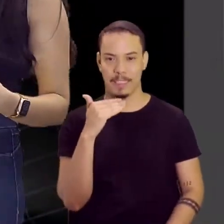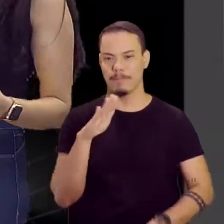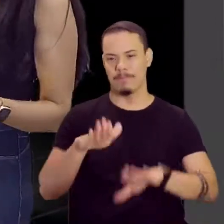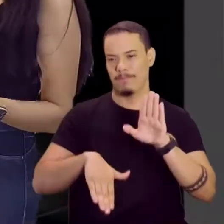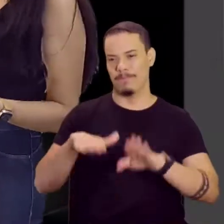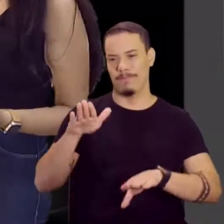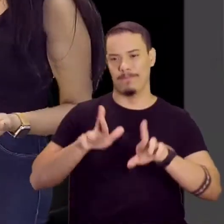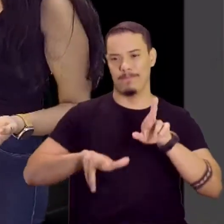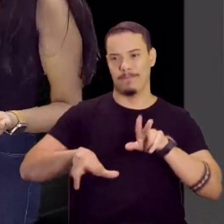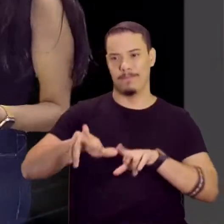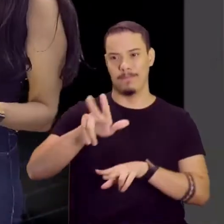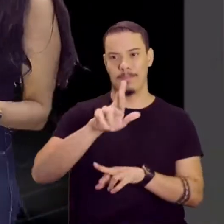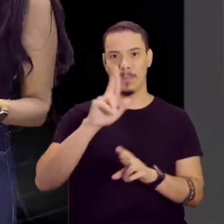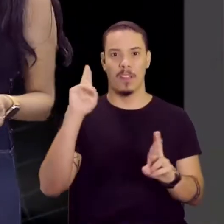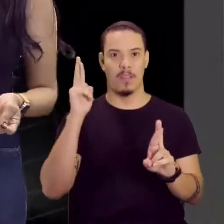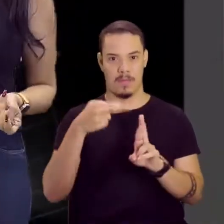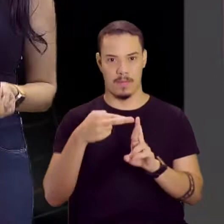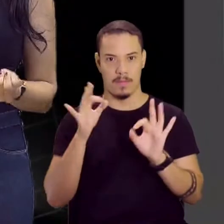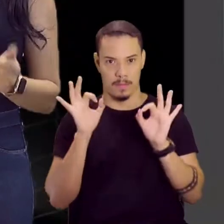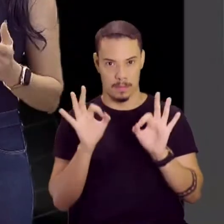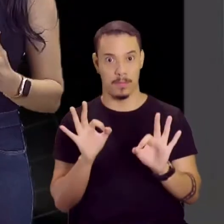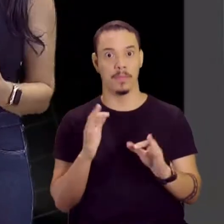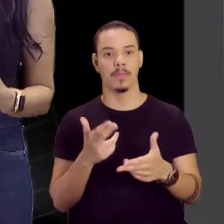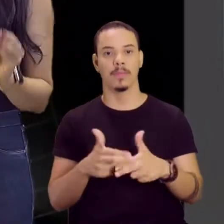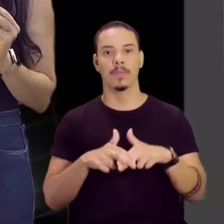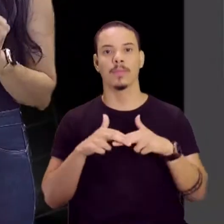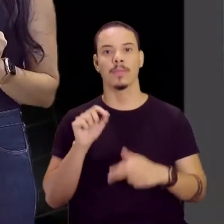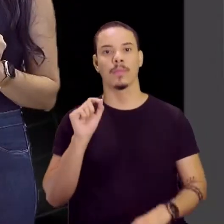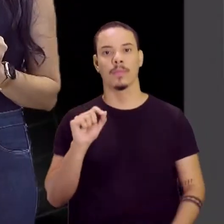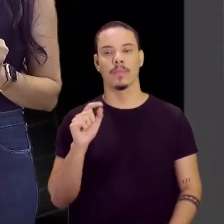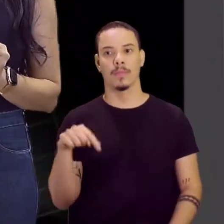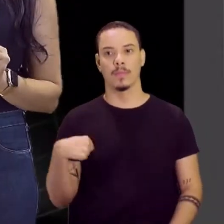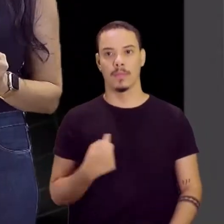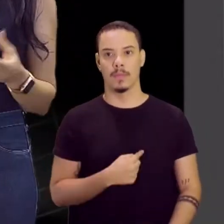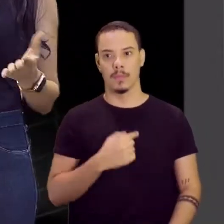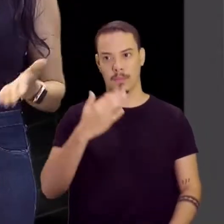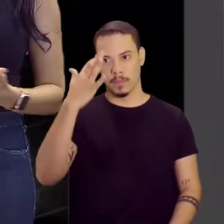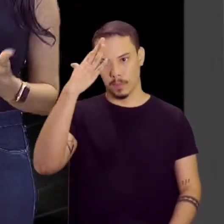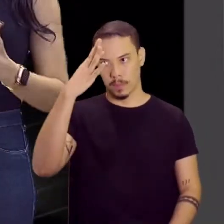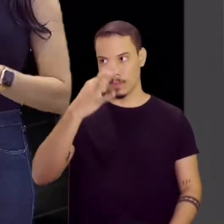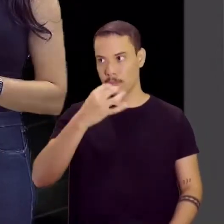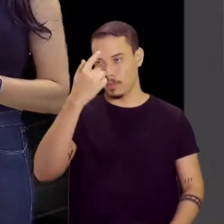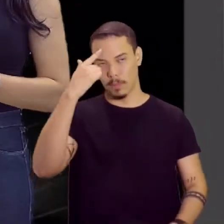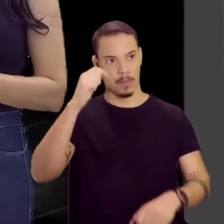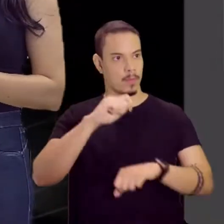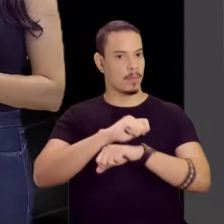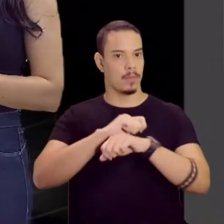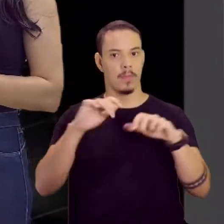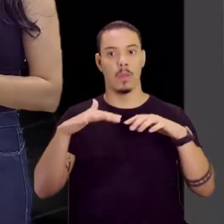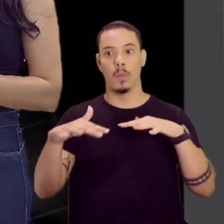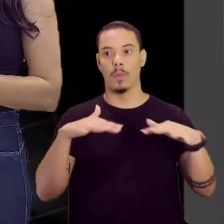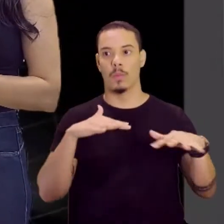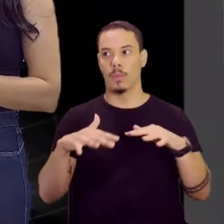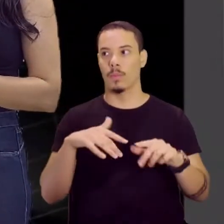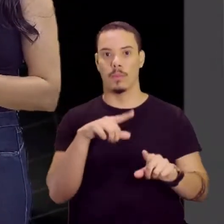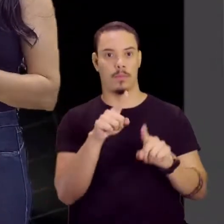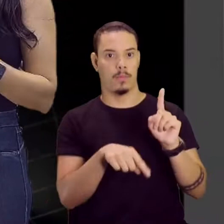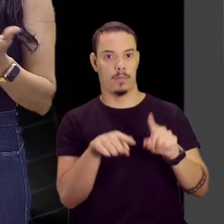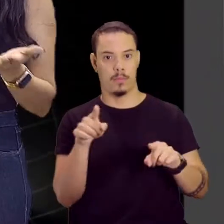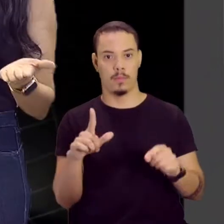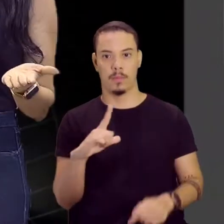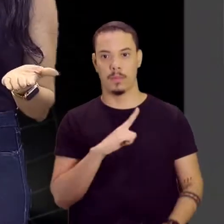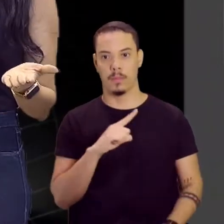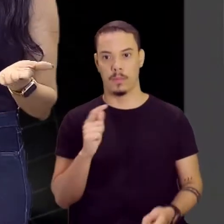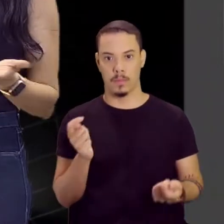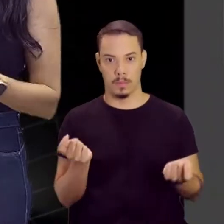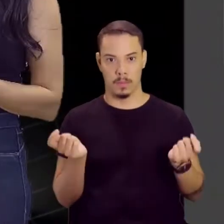Depende, né, do referencial, né, professor? Depende. Então, pessoal, olha só para a gente esclarecer, o movimento uniformemente variado, ele